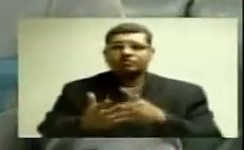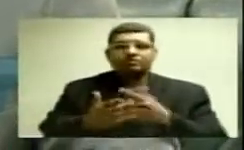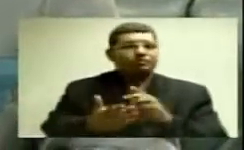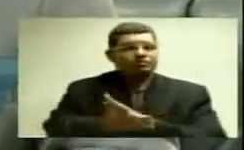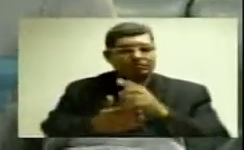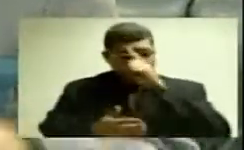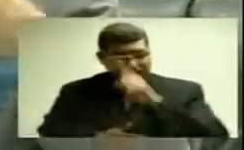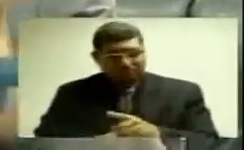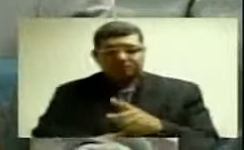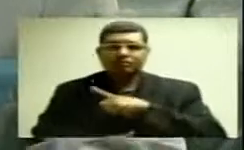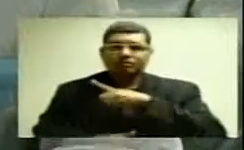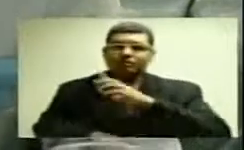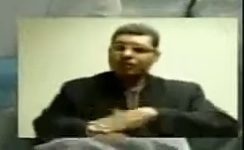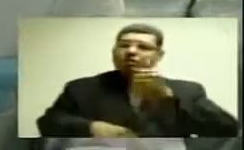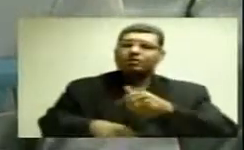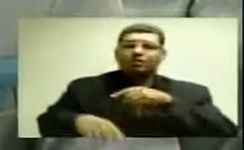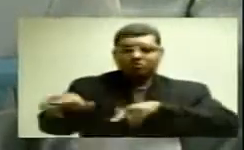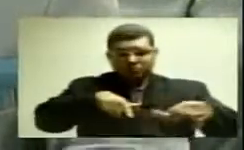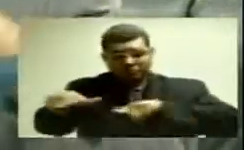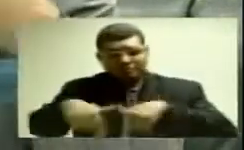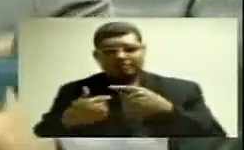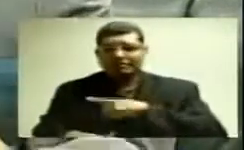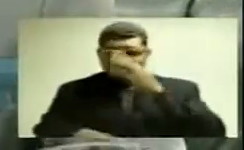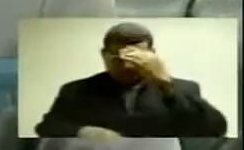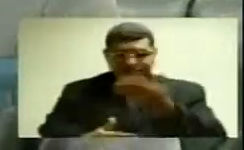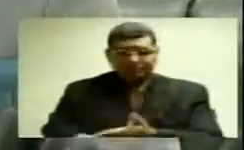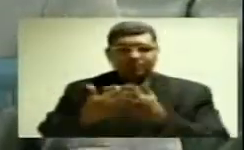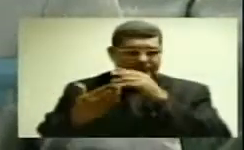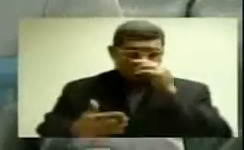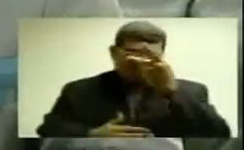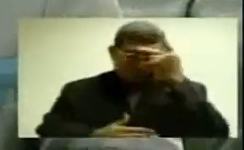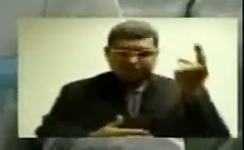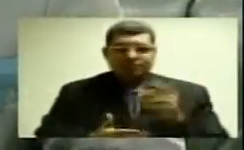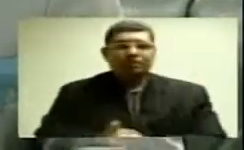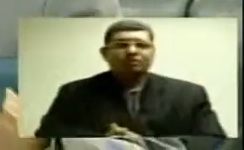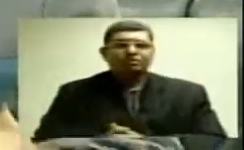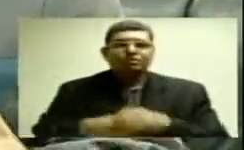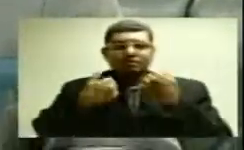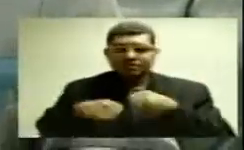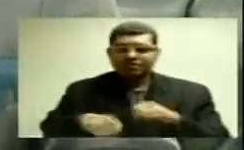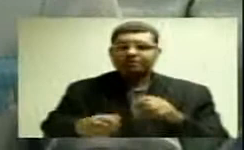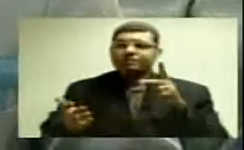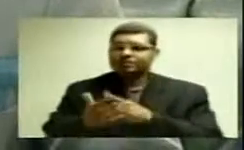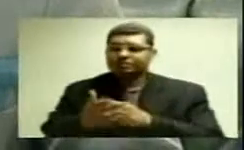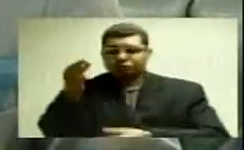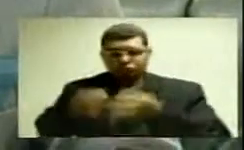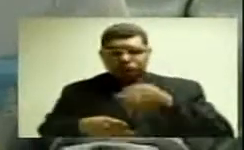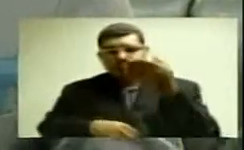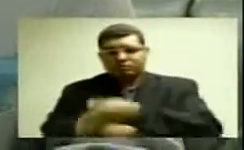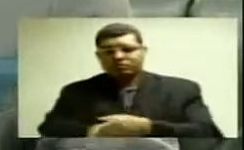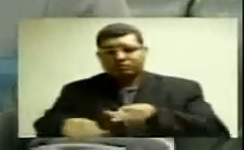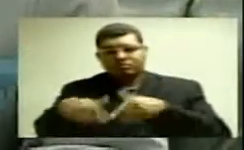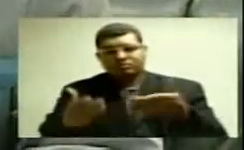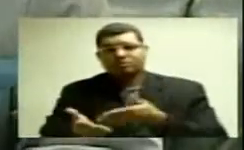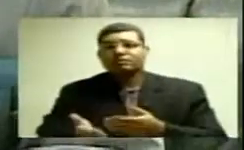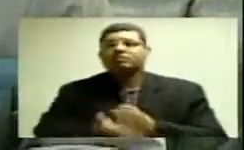ter mais demandas, vamos ter mais ações, vai ter mais defesa da população e precisa realmente do juiz lá. Então que o